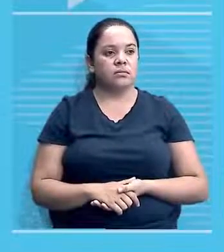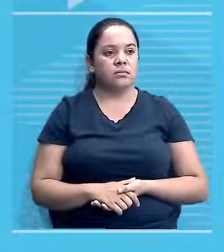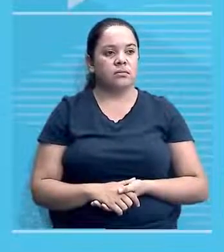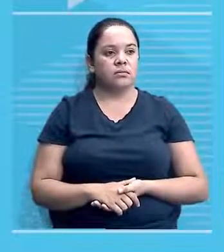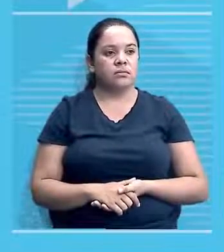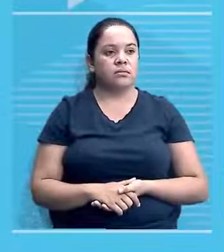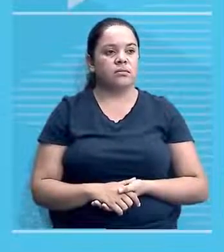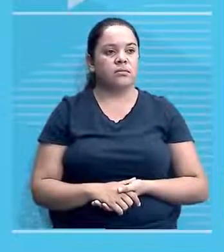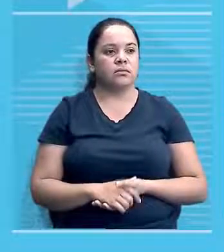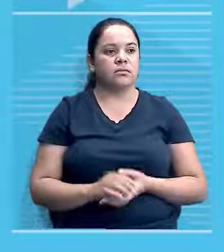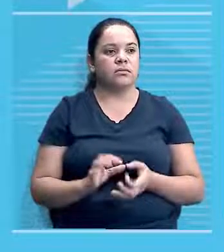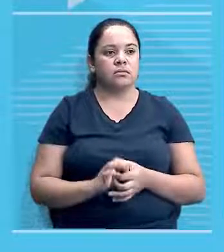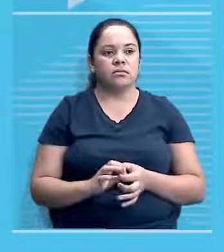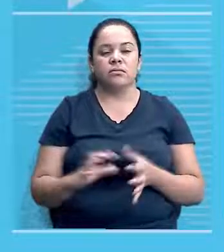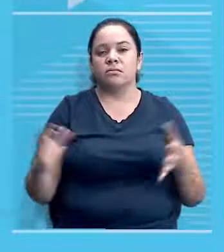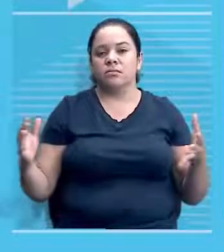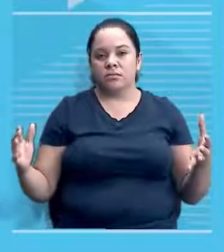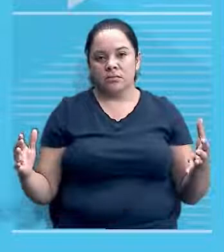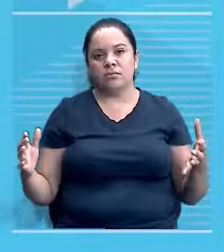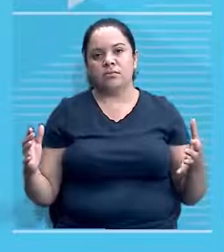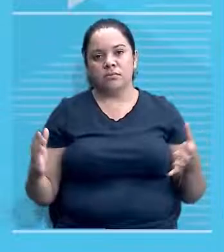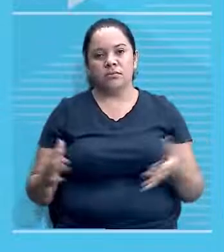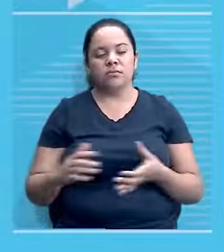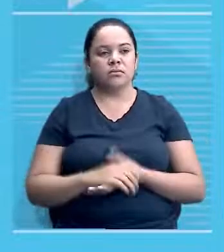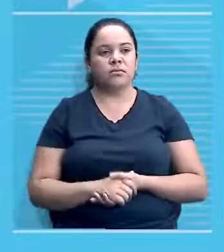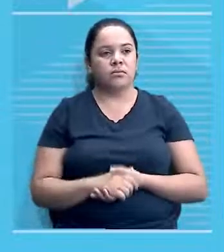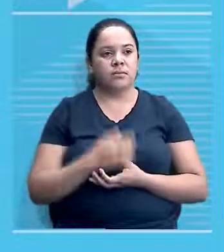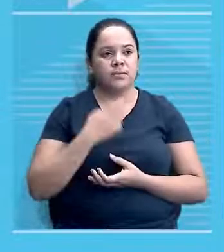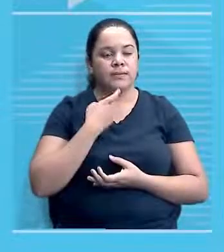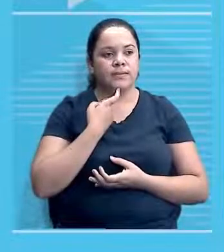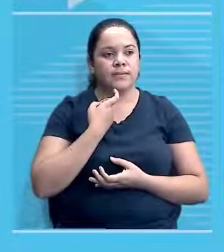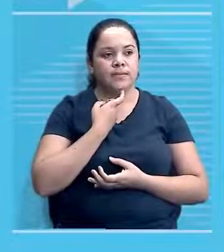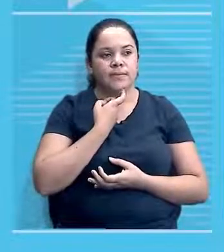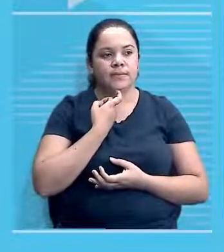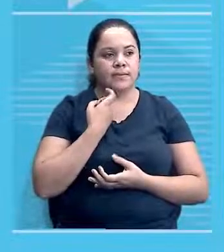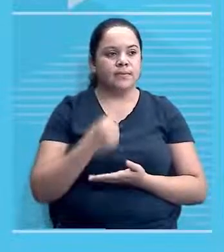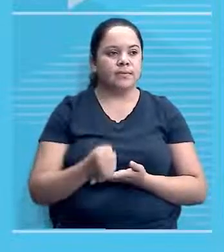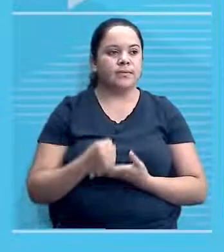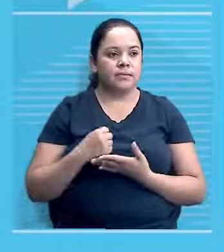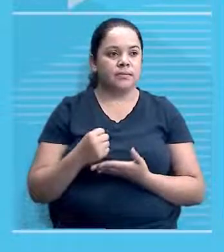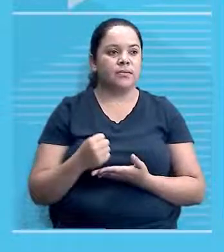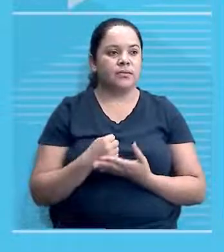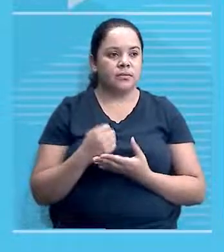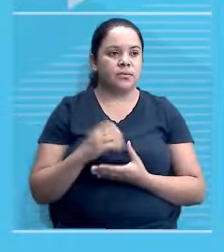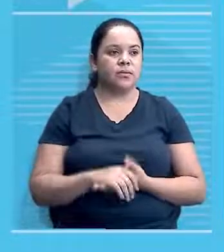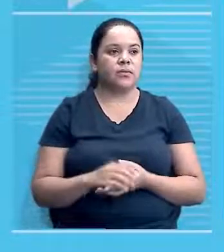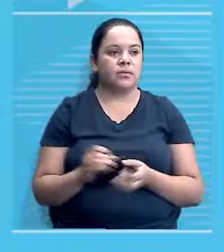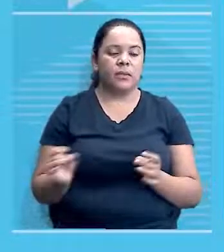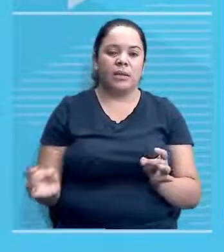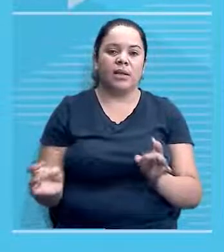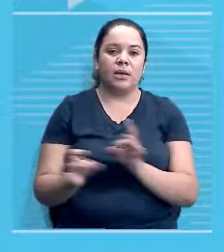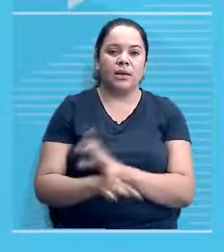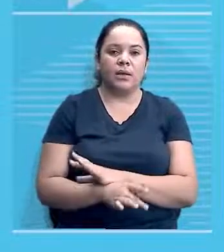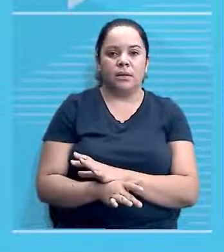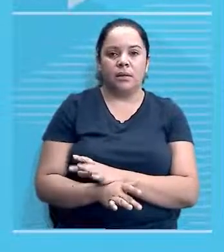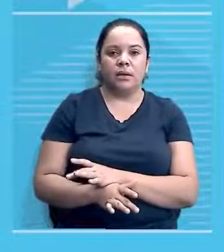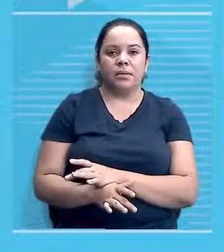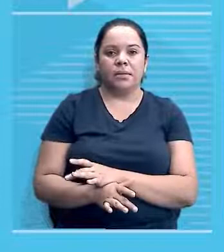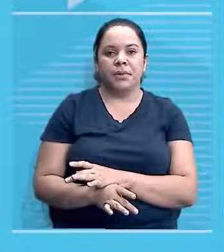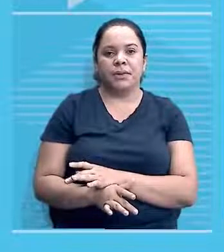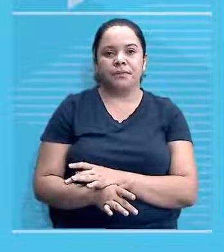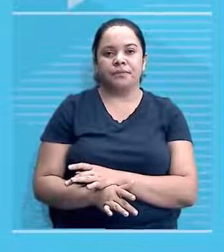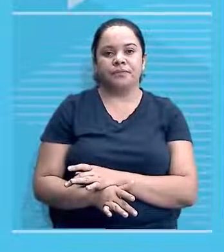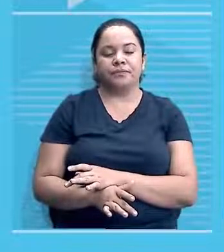o liberalismo isso ajudou a derrubar a monarquias absolutistas